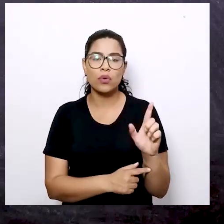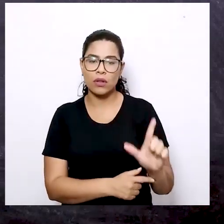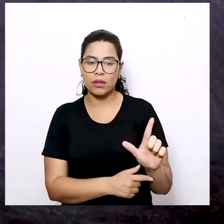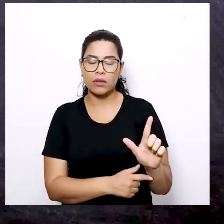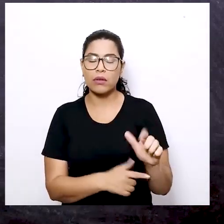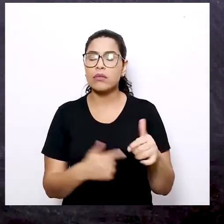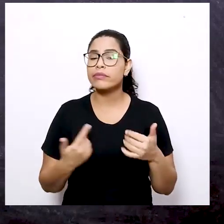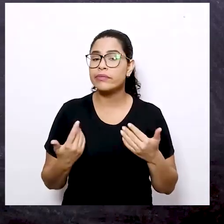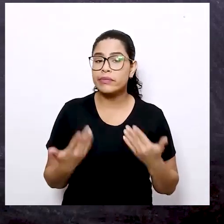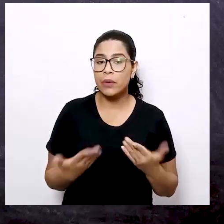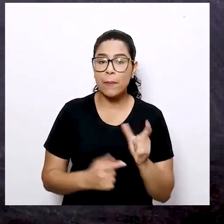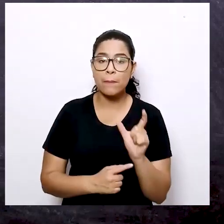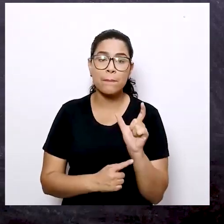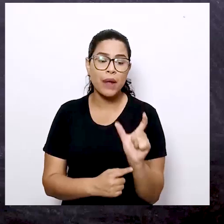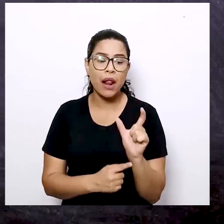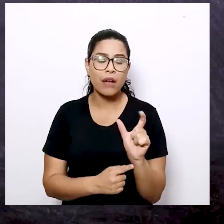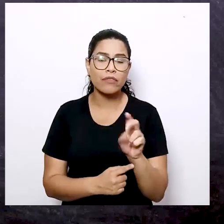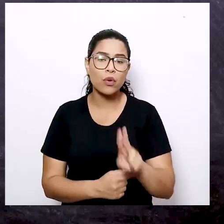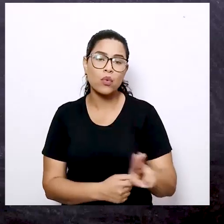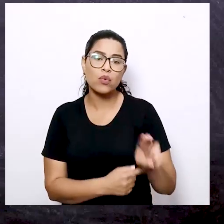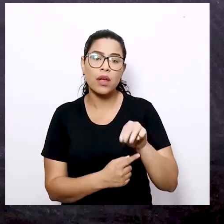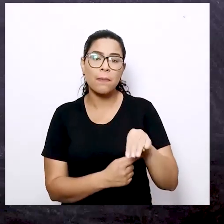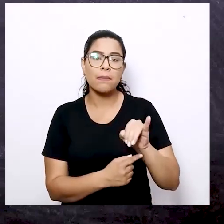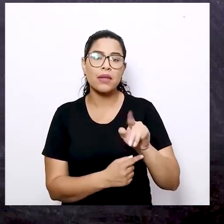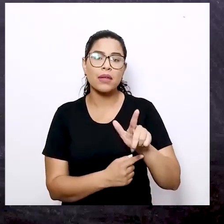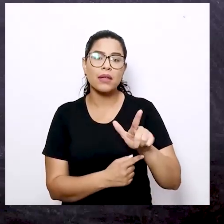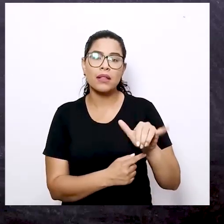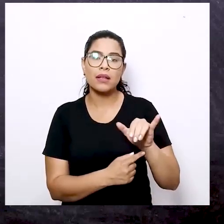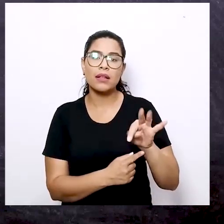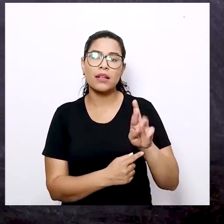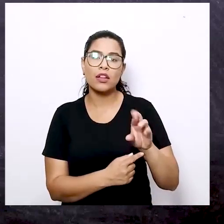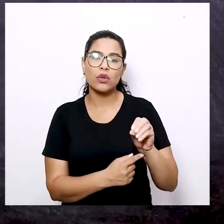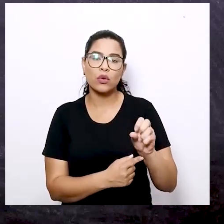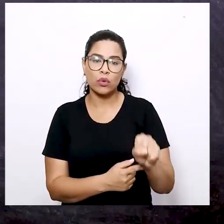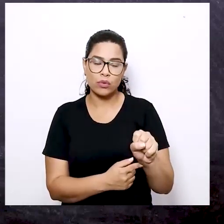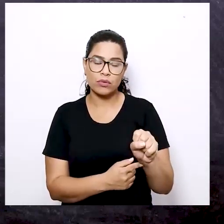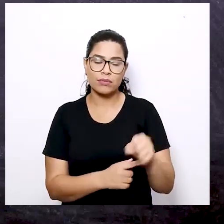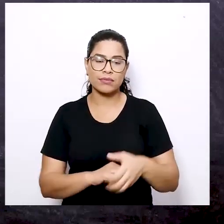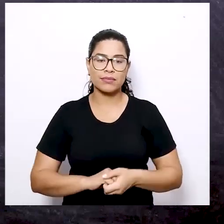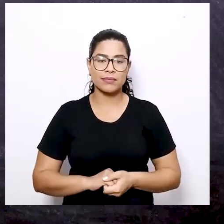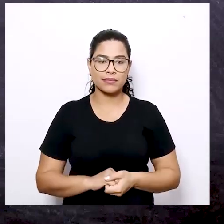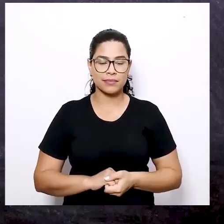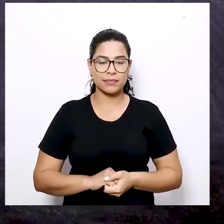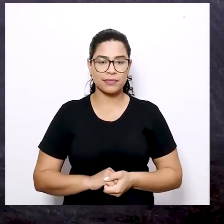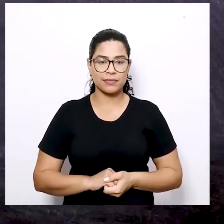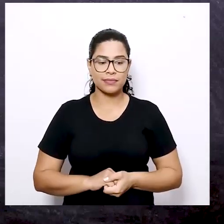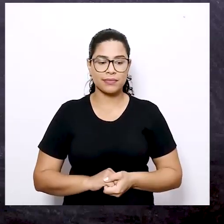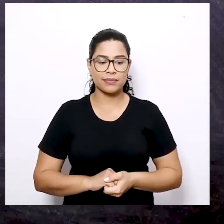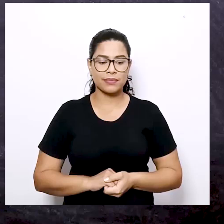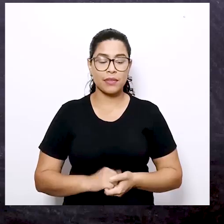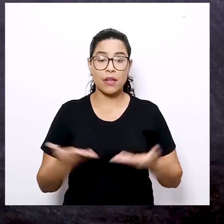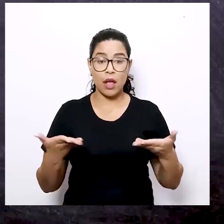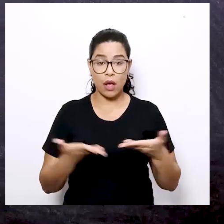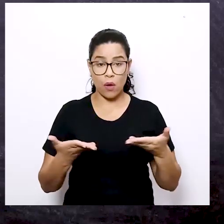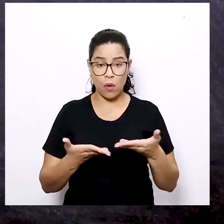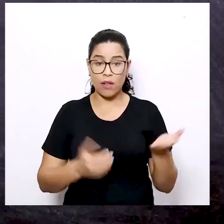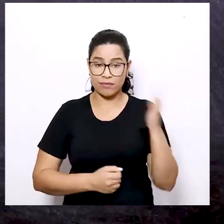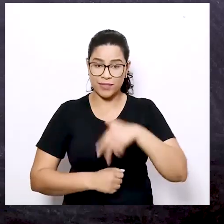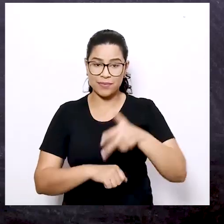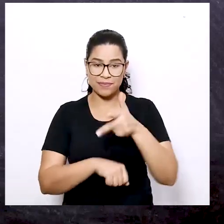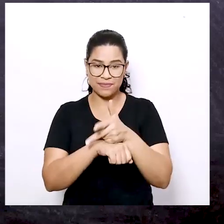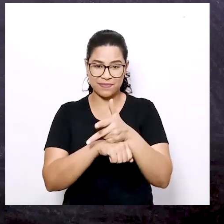nós utilizamos então a palavra mililitro para falar sobre eles. Vamos ao